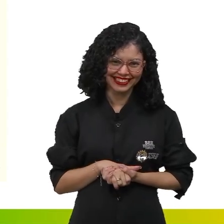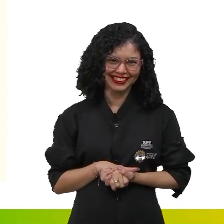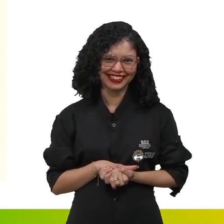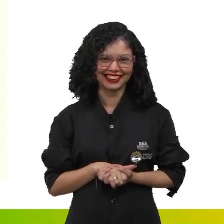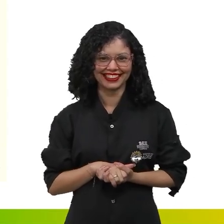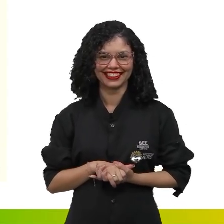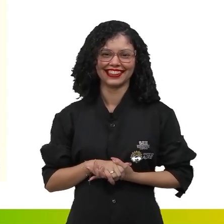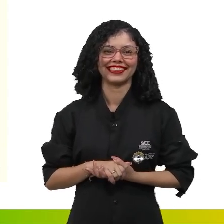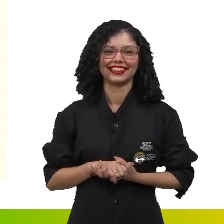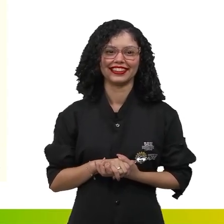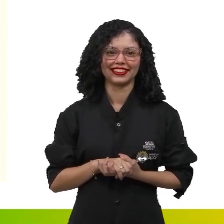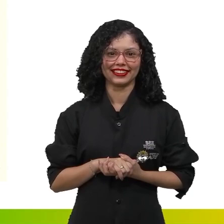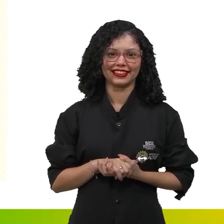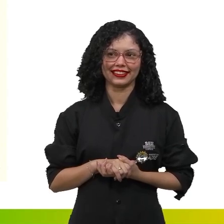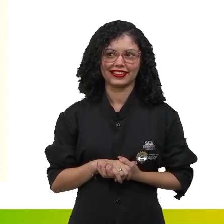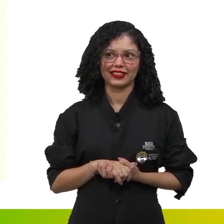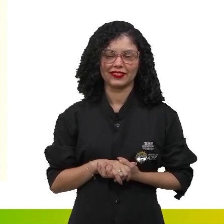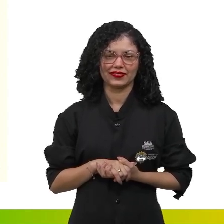Vamos lá.